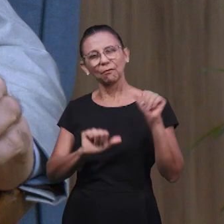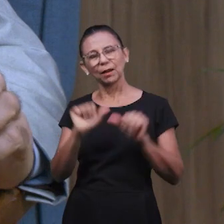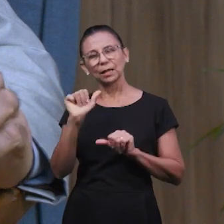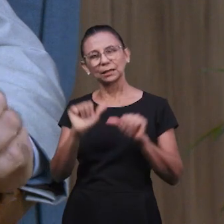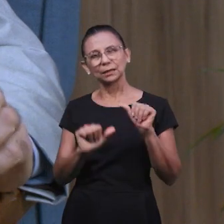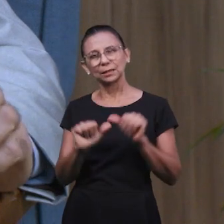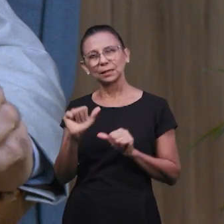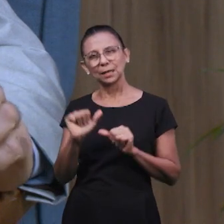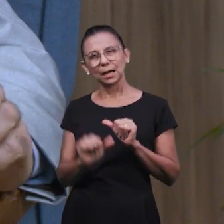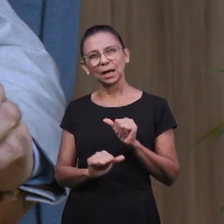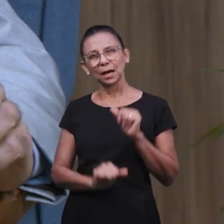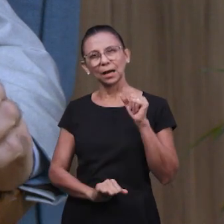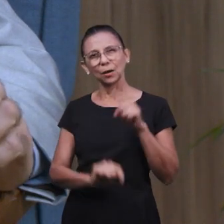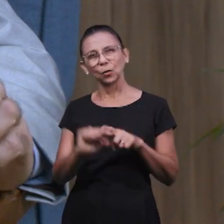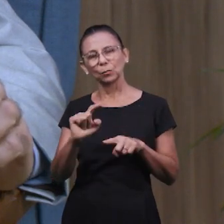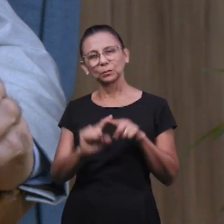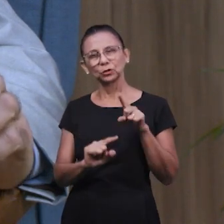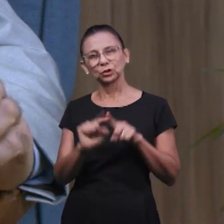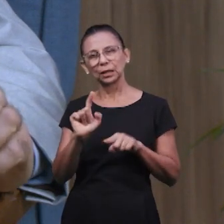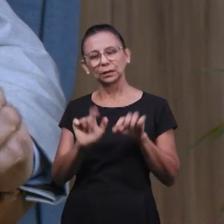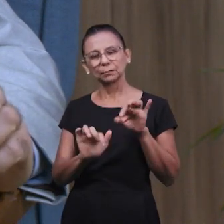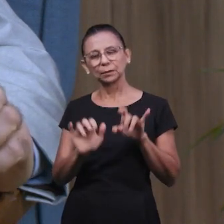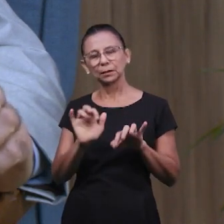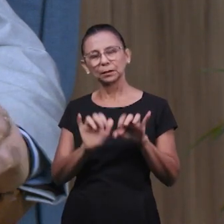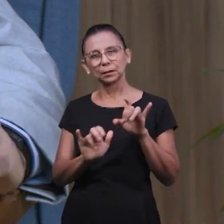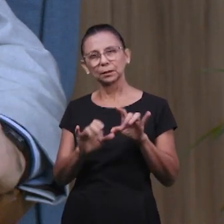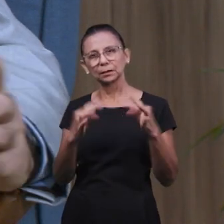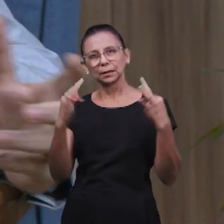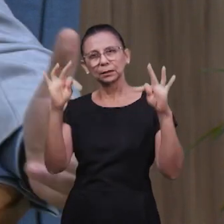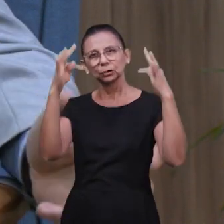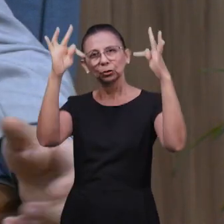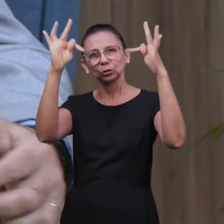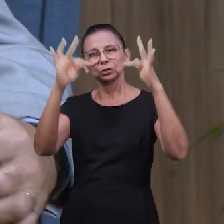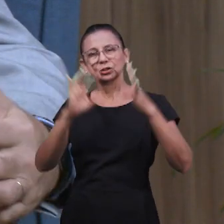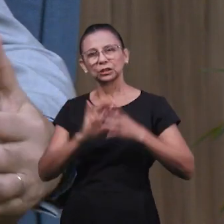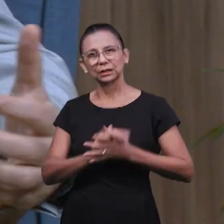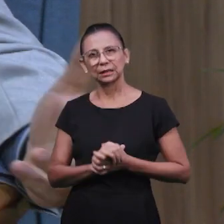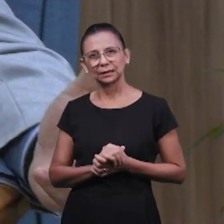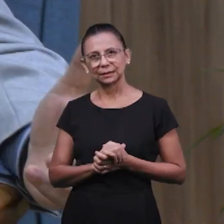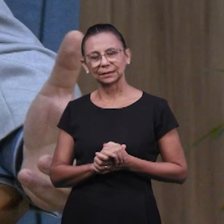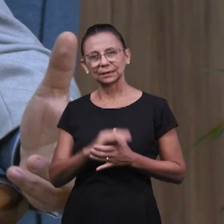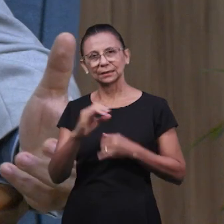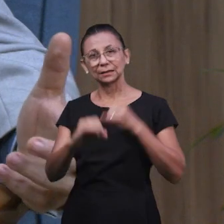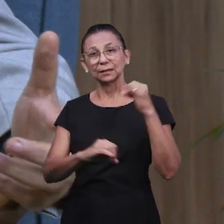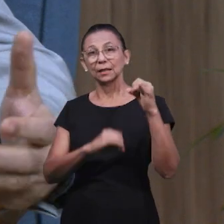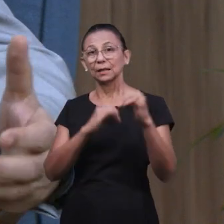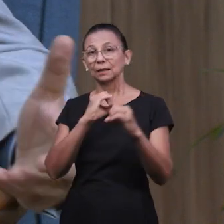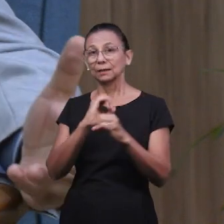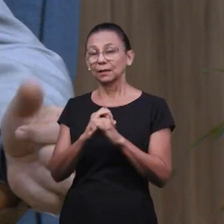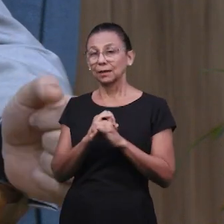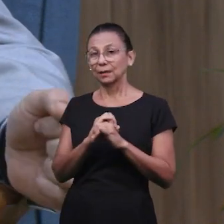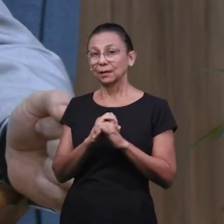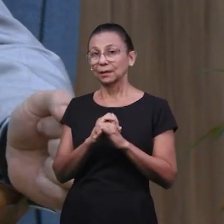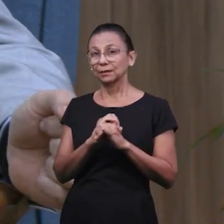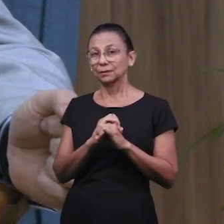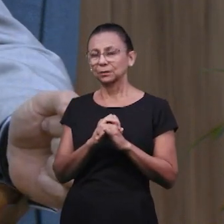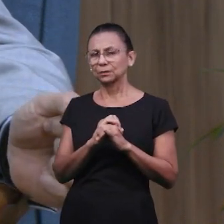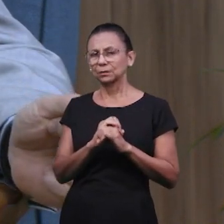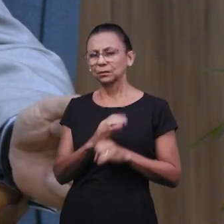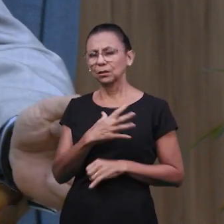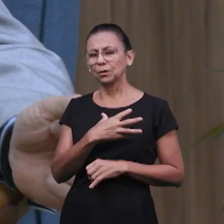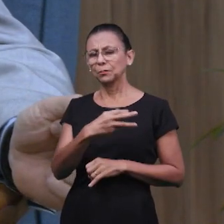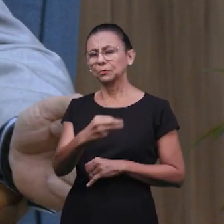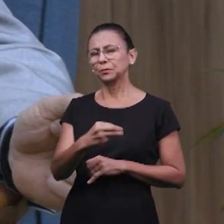de equipamentos que são conectados à internet, às redes sociais, o uso por parte dos